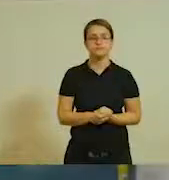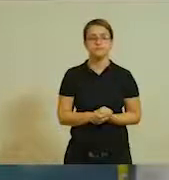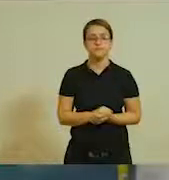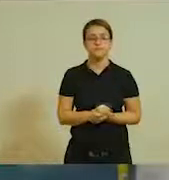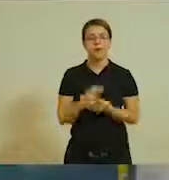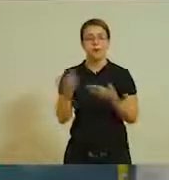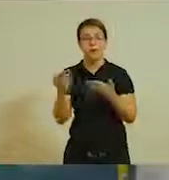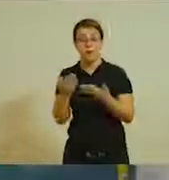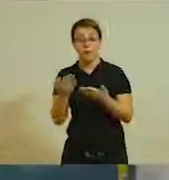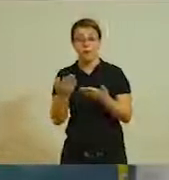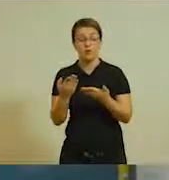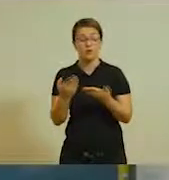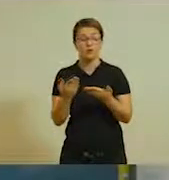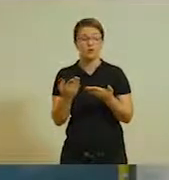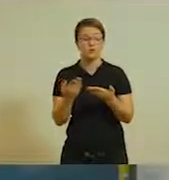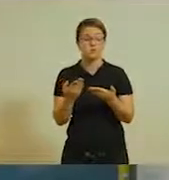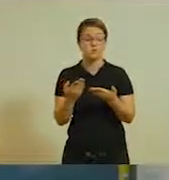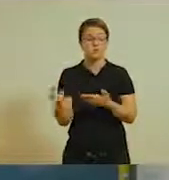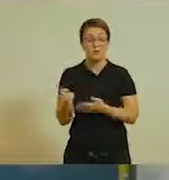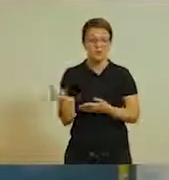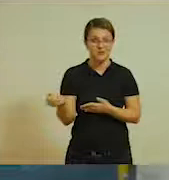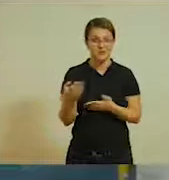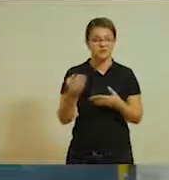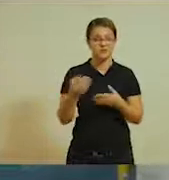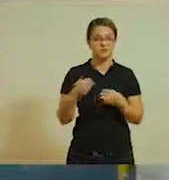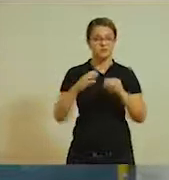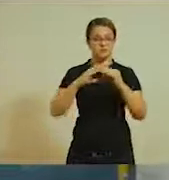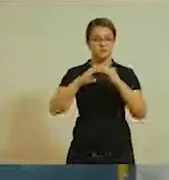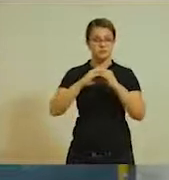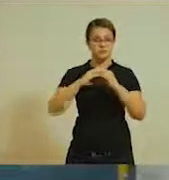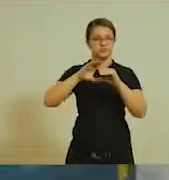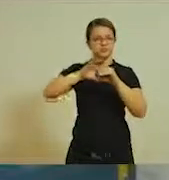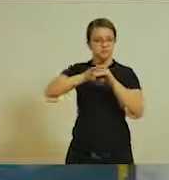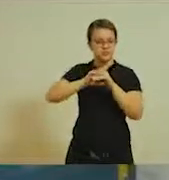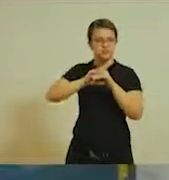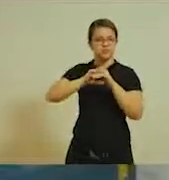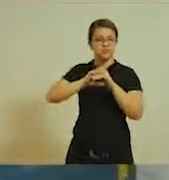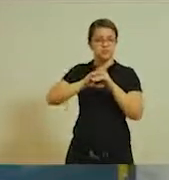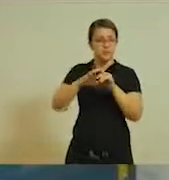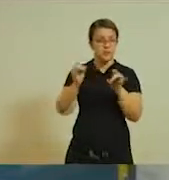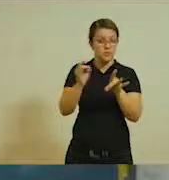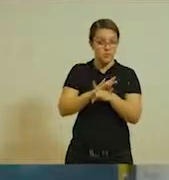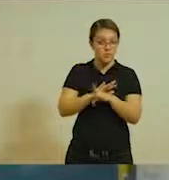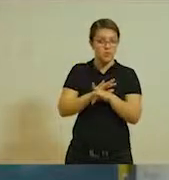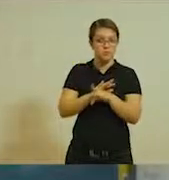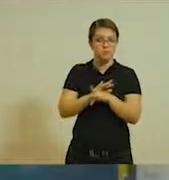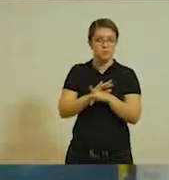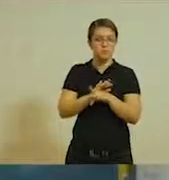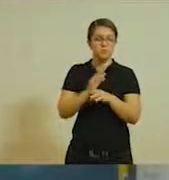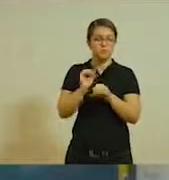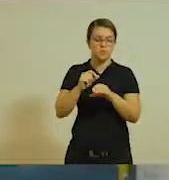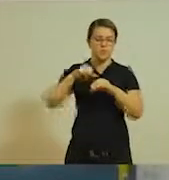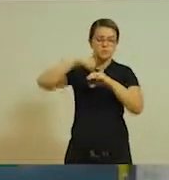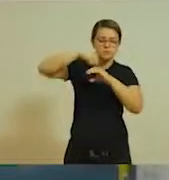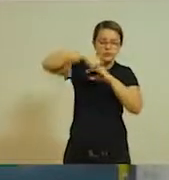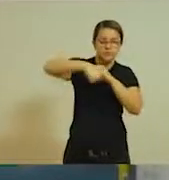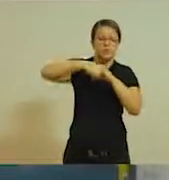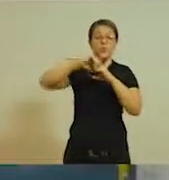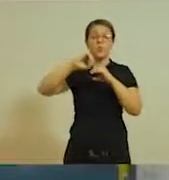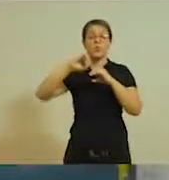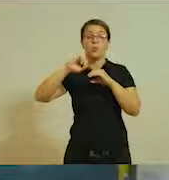Agora, depois que vocês confeccionaram o dado, vocês podem grudar, igual eu fiz aqui com durex, ó, ou com